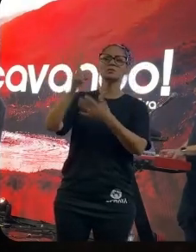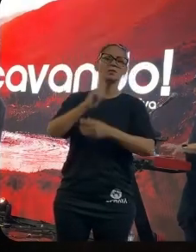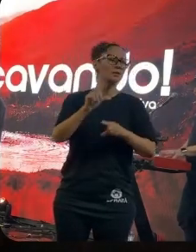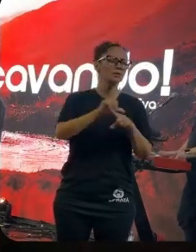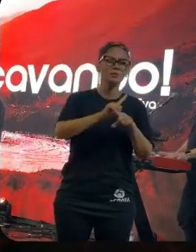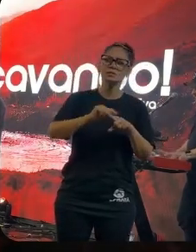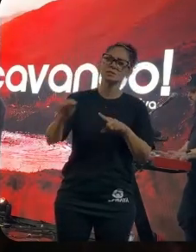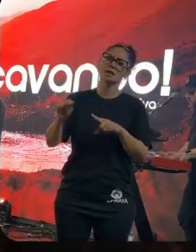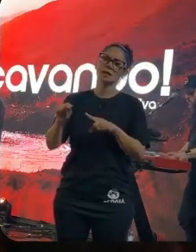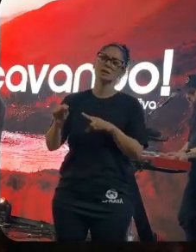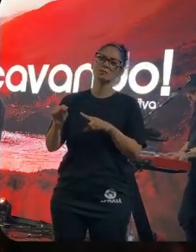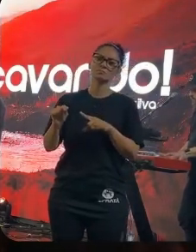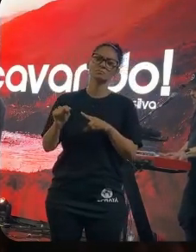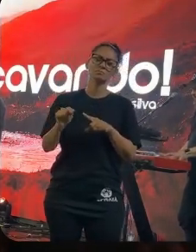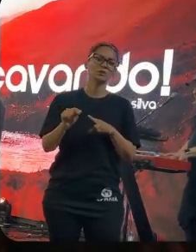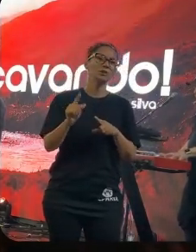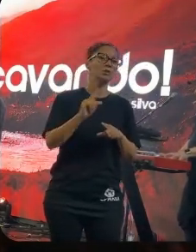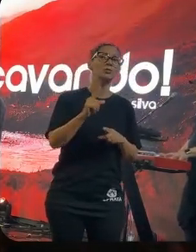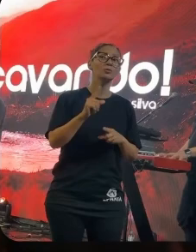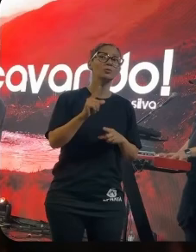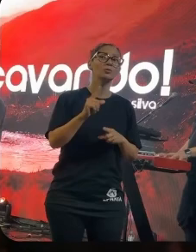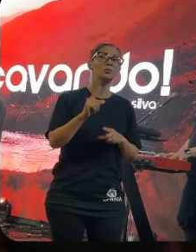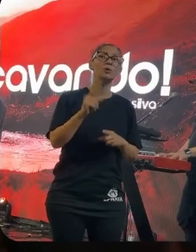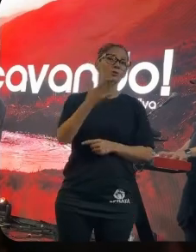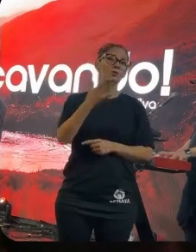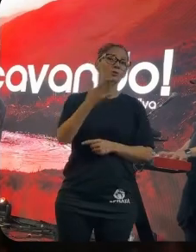vale enquanto Deus não disser sai.